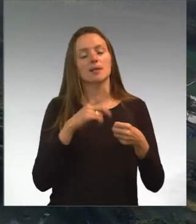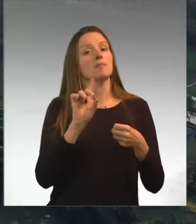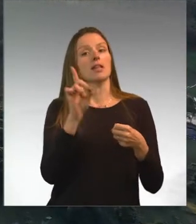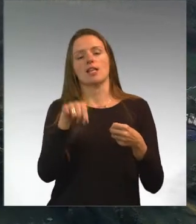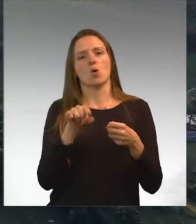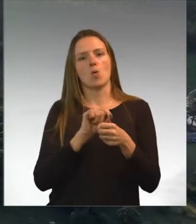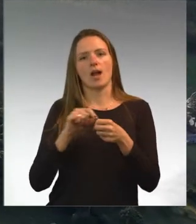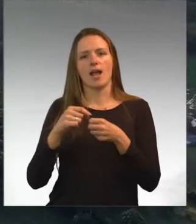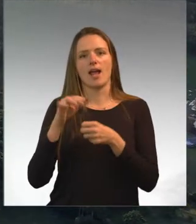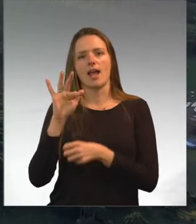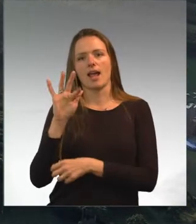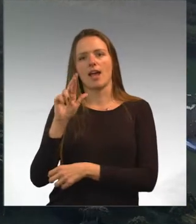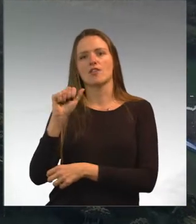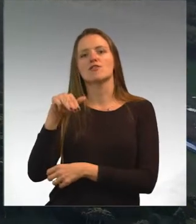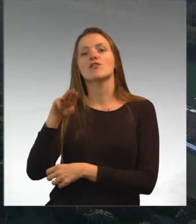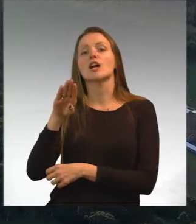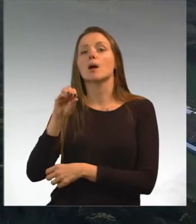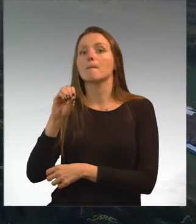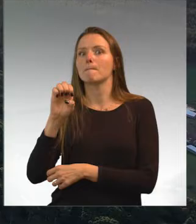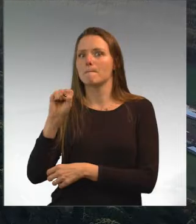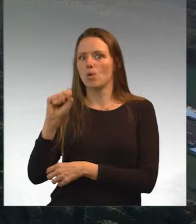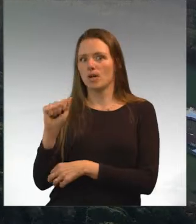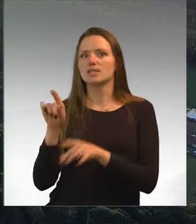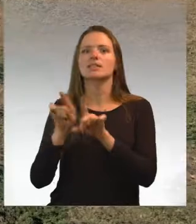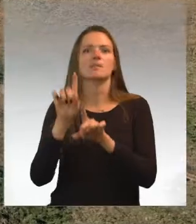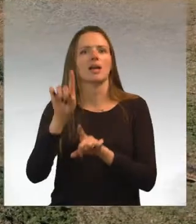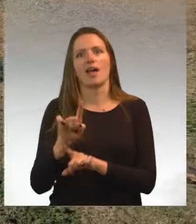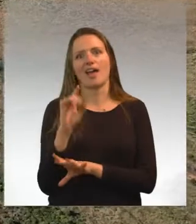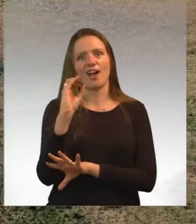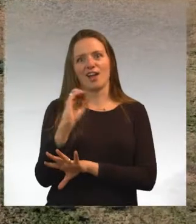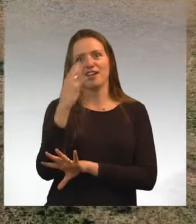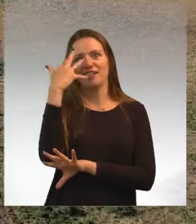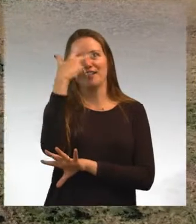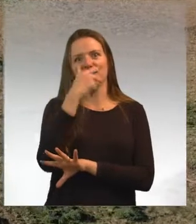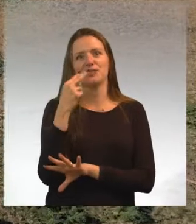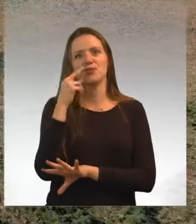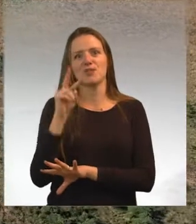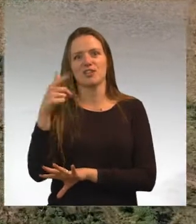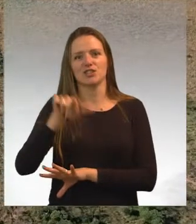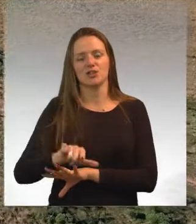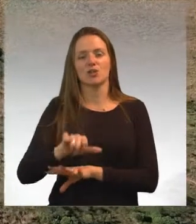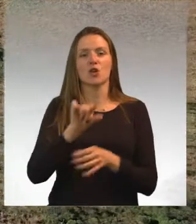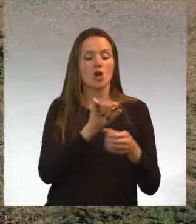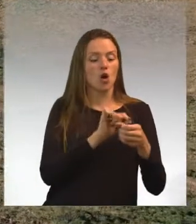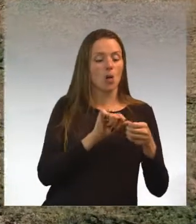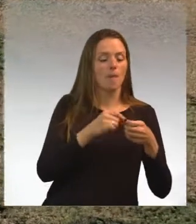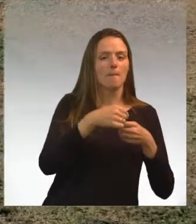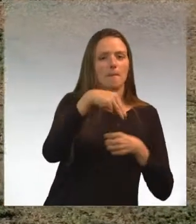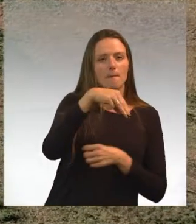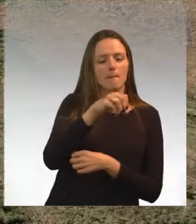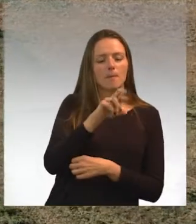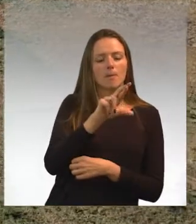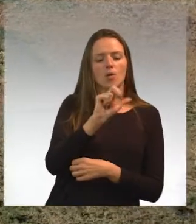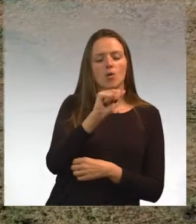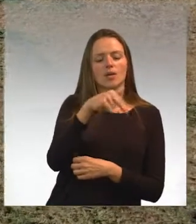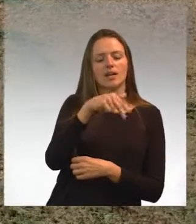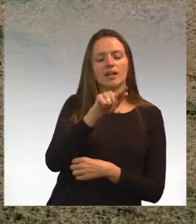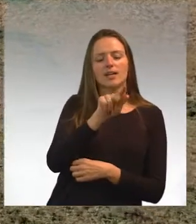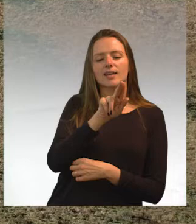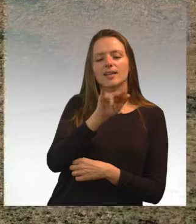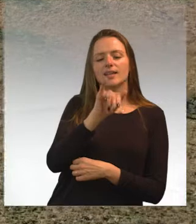a framboesa que nós vimos aqui, também é uma alegria rever a framboesa. O moranguinho se chama, em